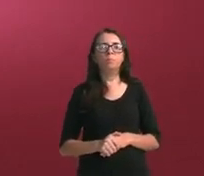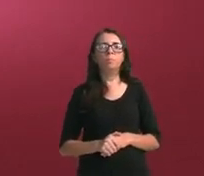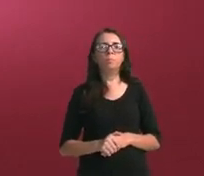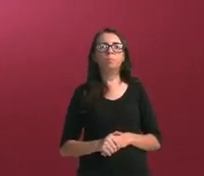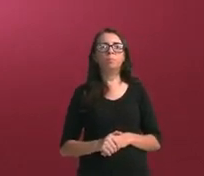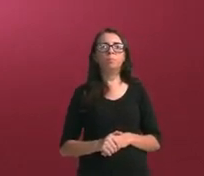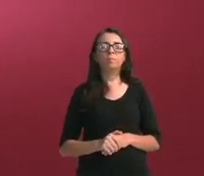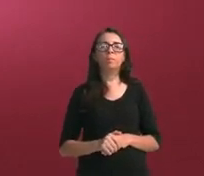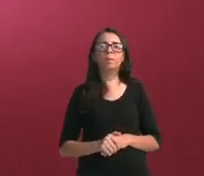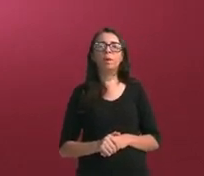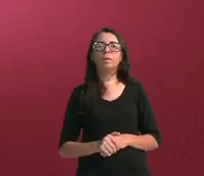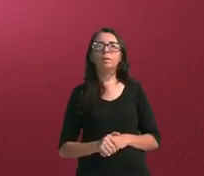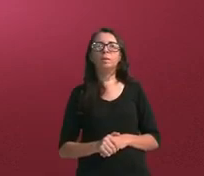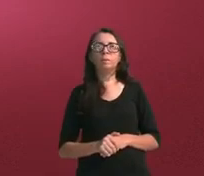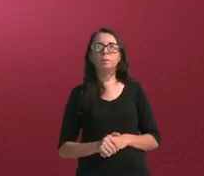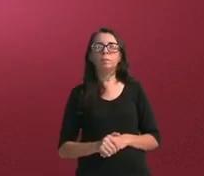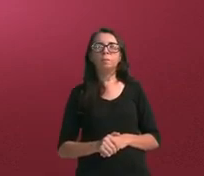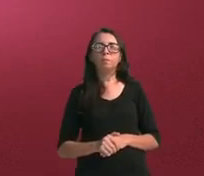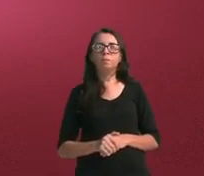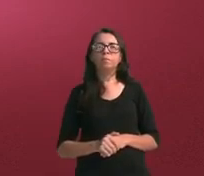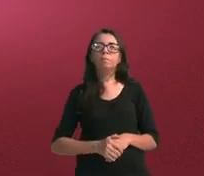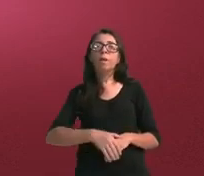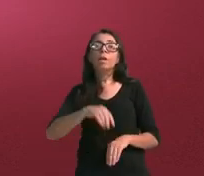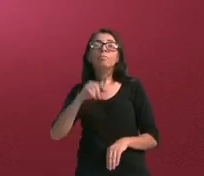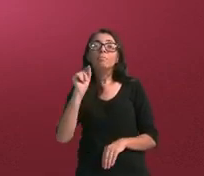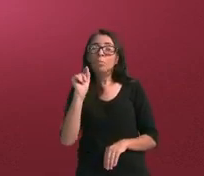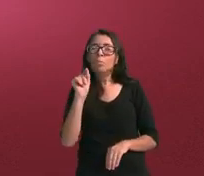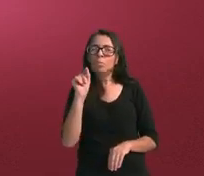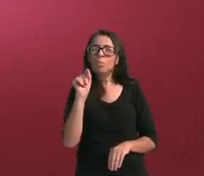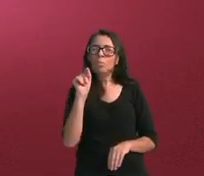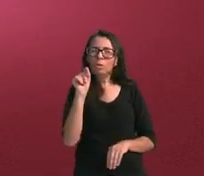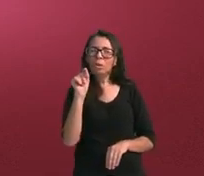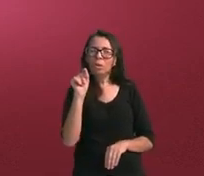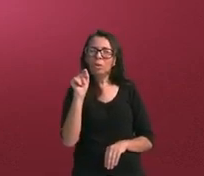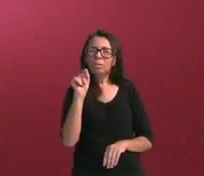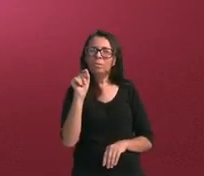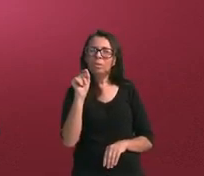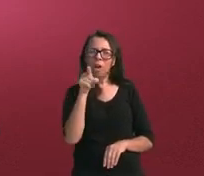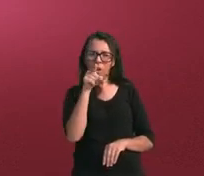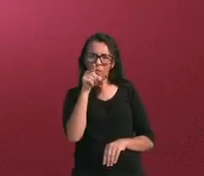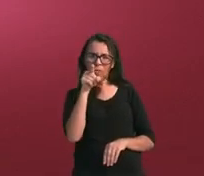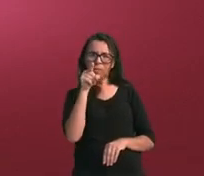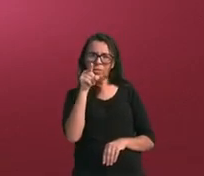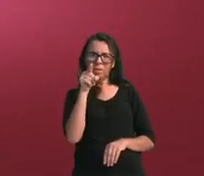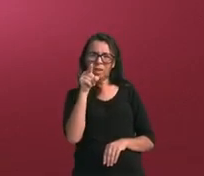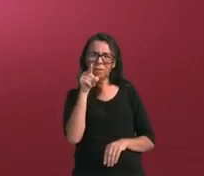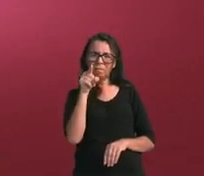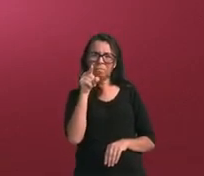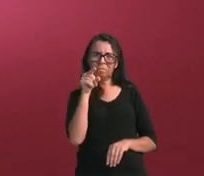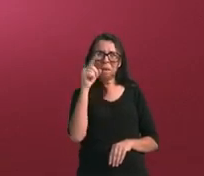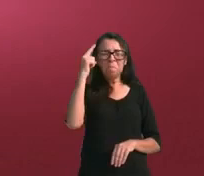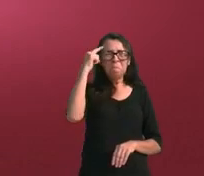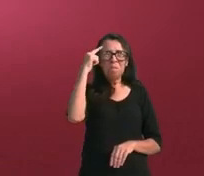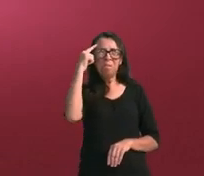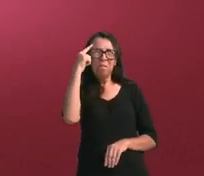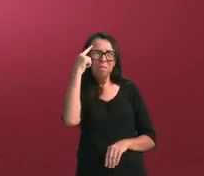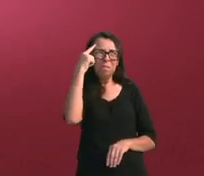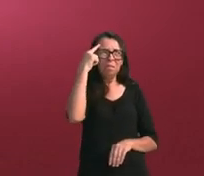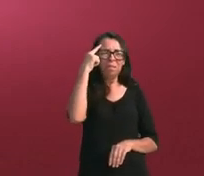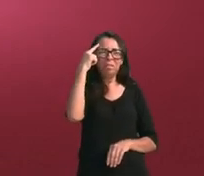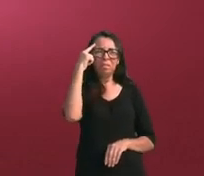O que você acha que os 70 discípulos sentiram a respeito da experiência que